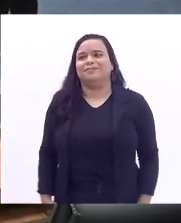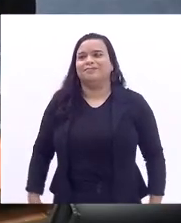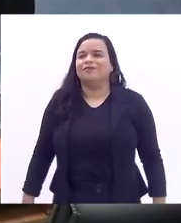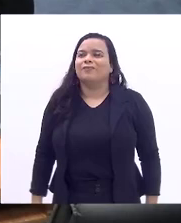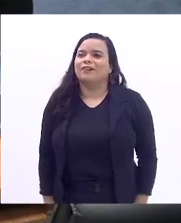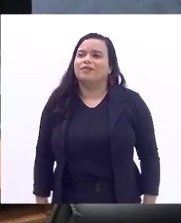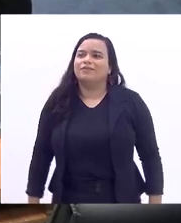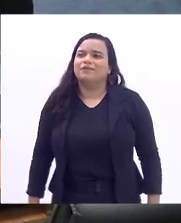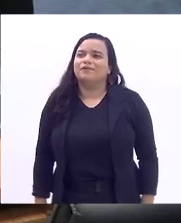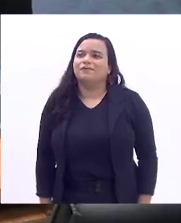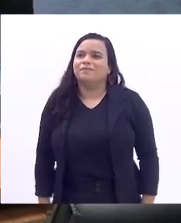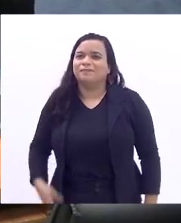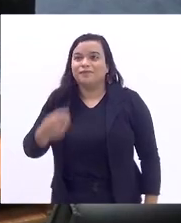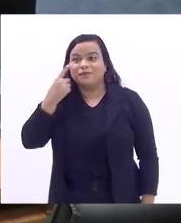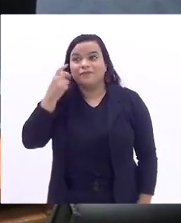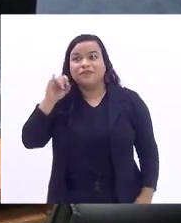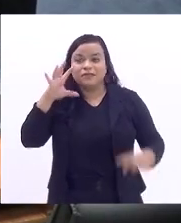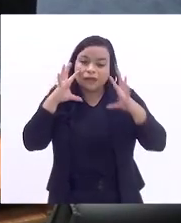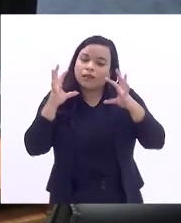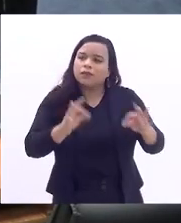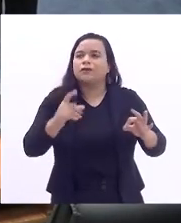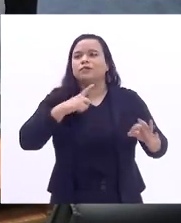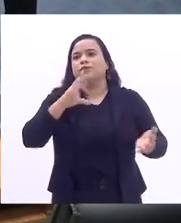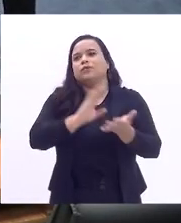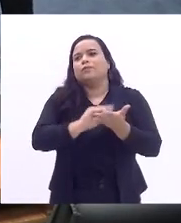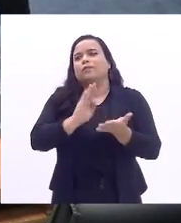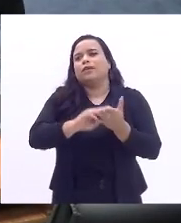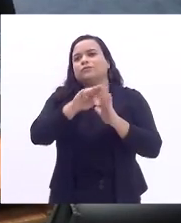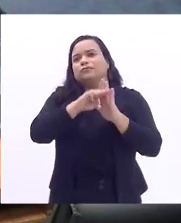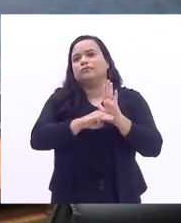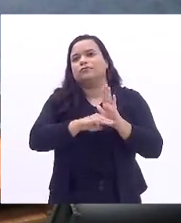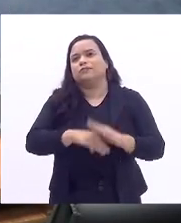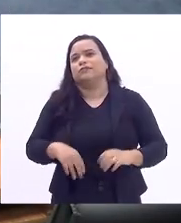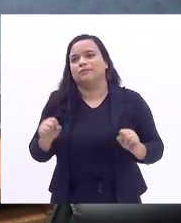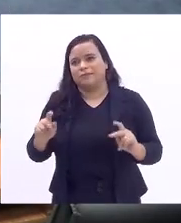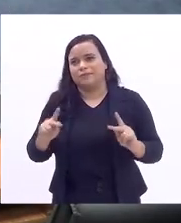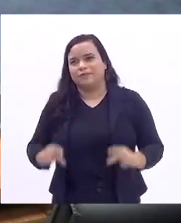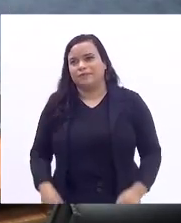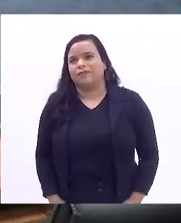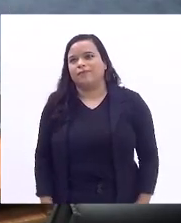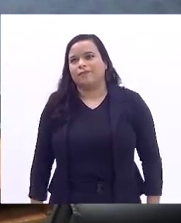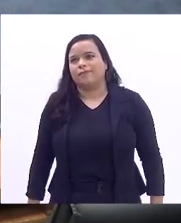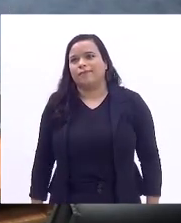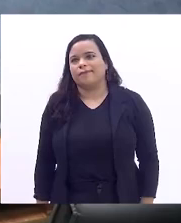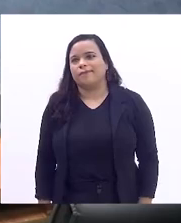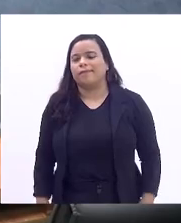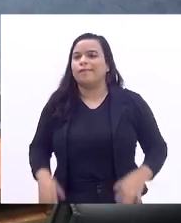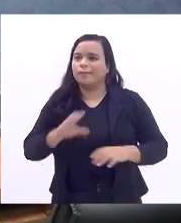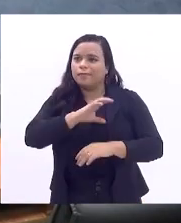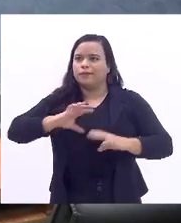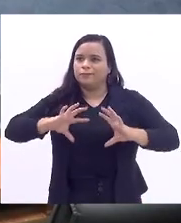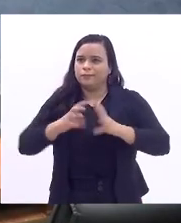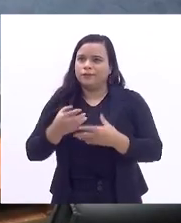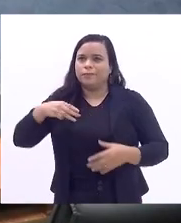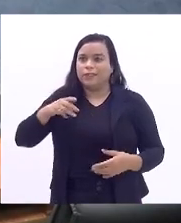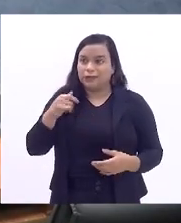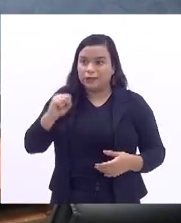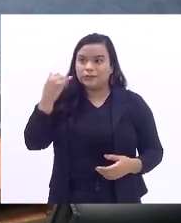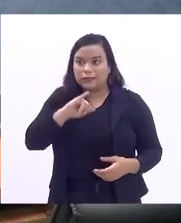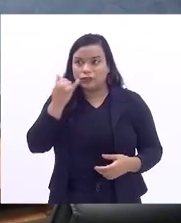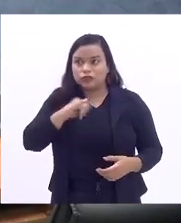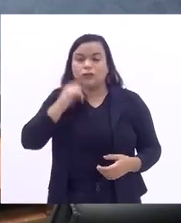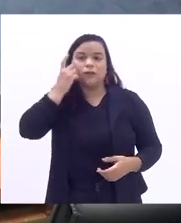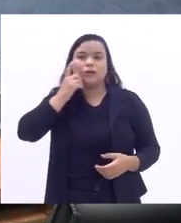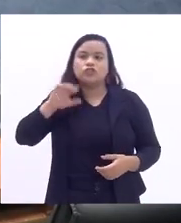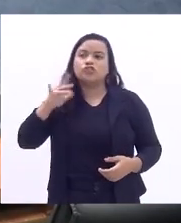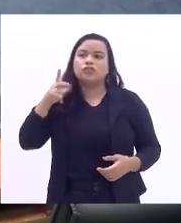só para ver se você não está com atenção na pauta o ok pela comissão de Minas e energia Deputado